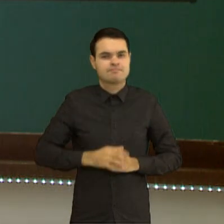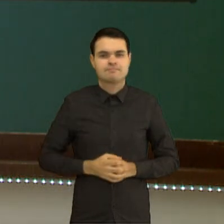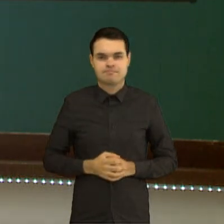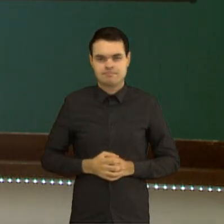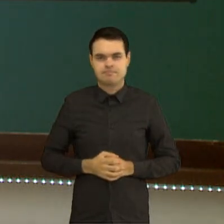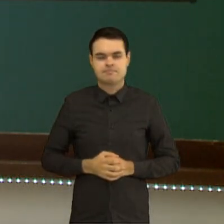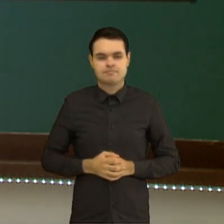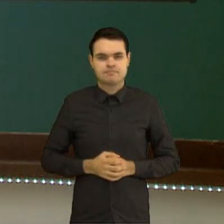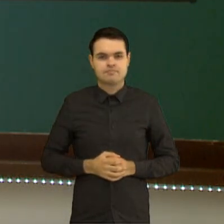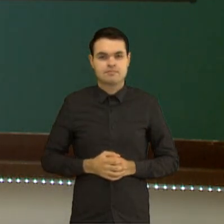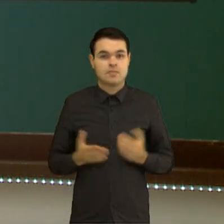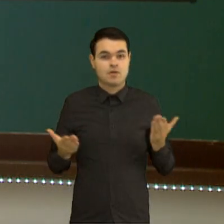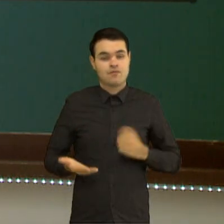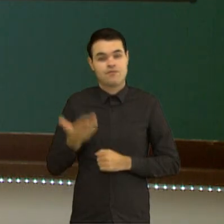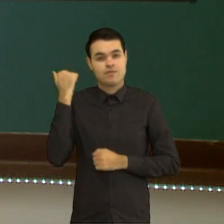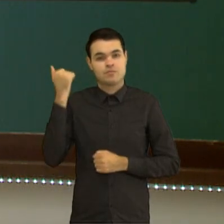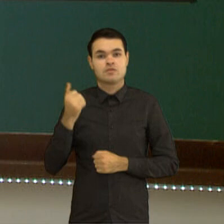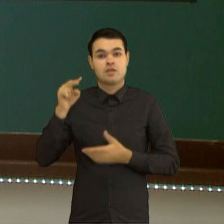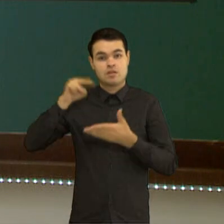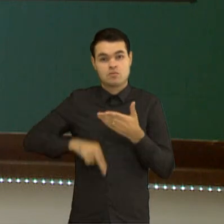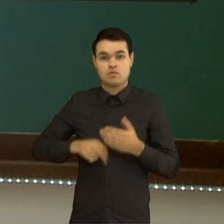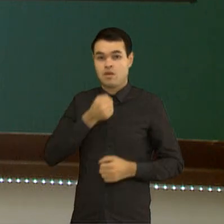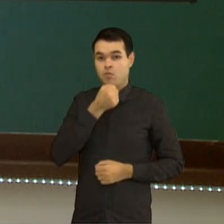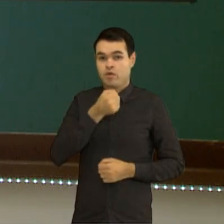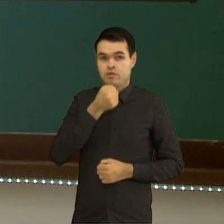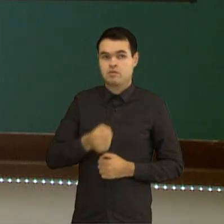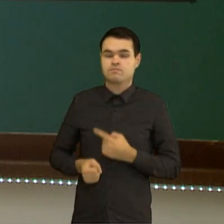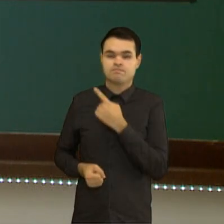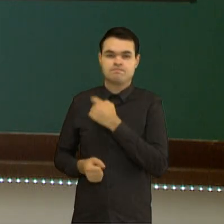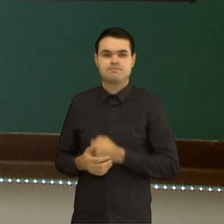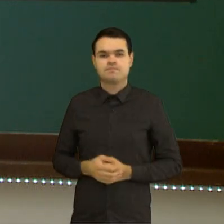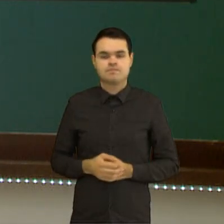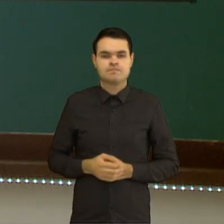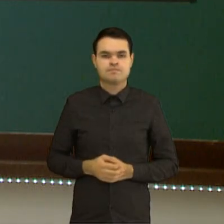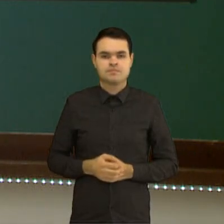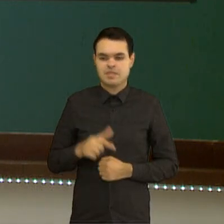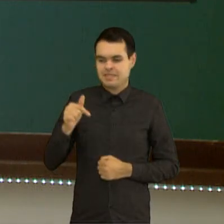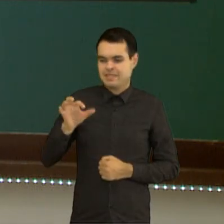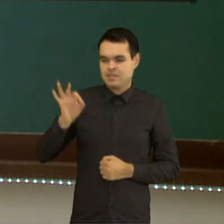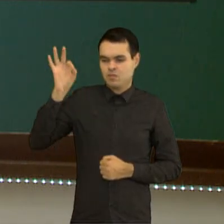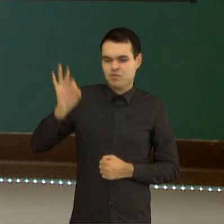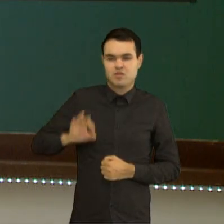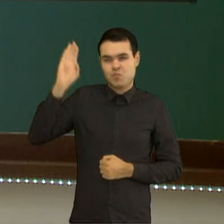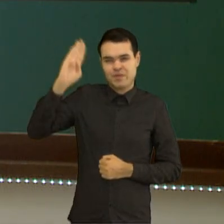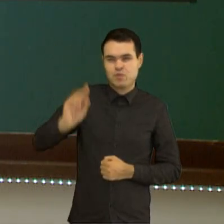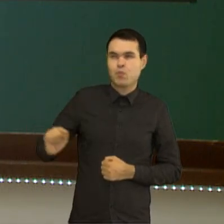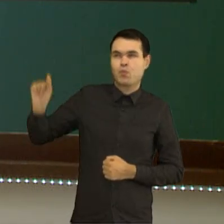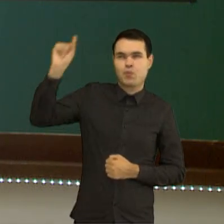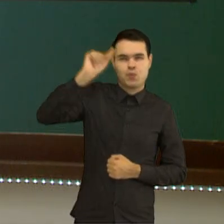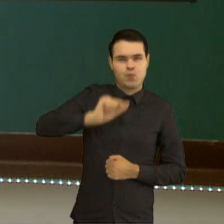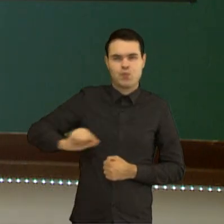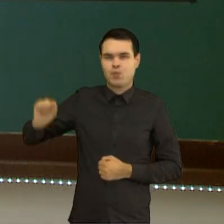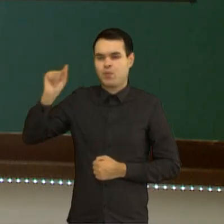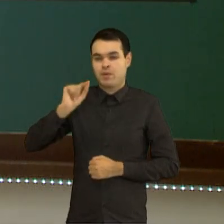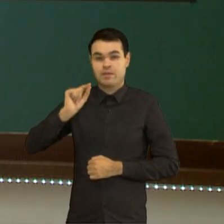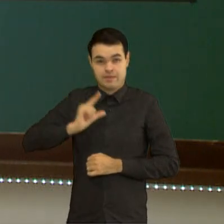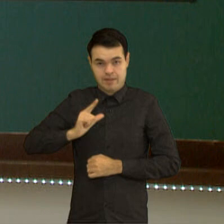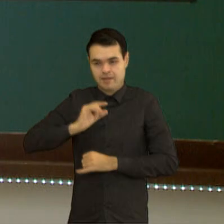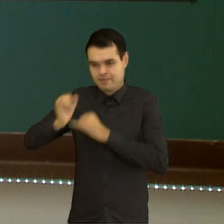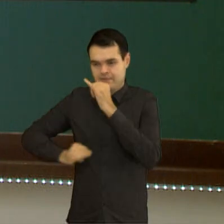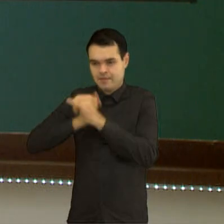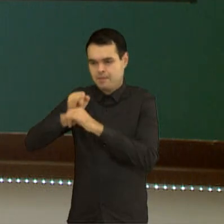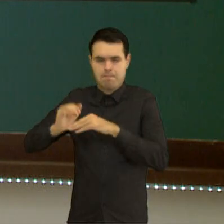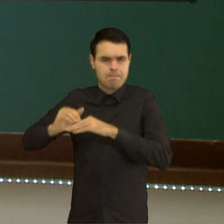diferenças. Vamos então à leitura da reportagem? Mais de 70% dos brasileiros com internet